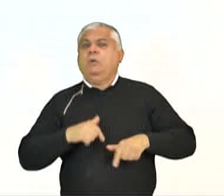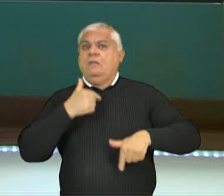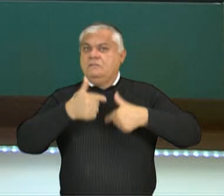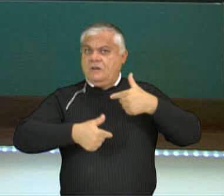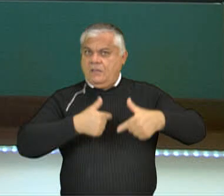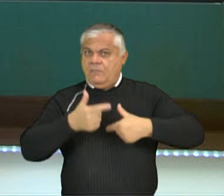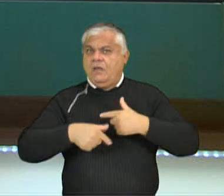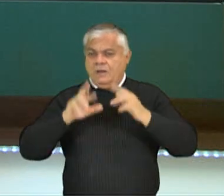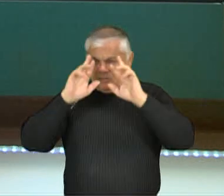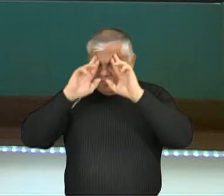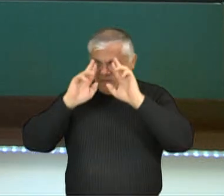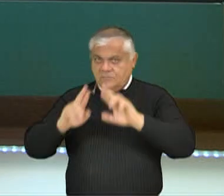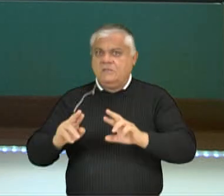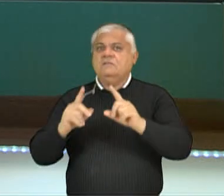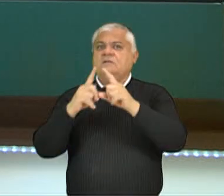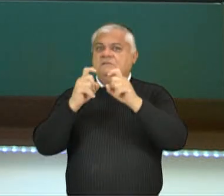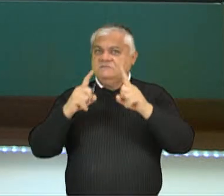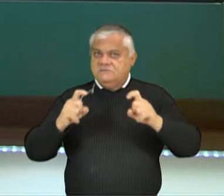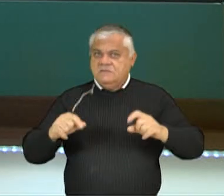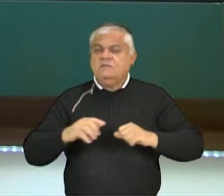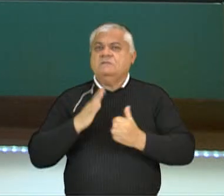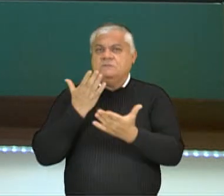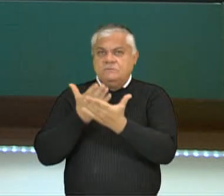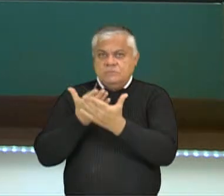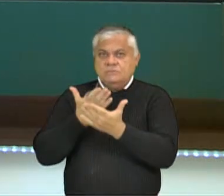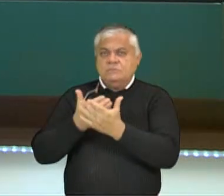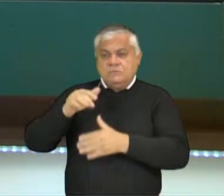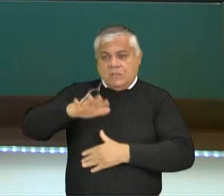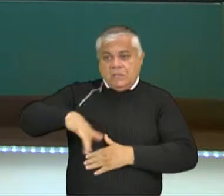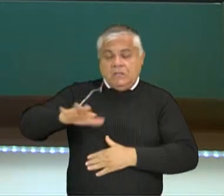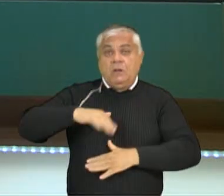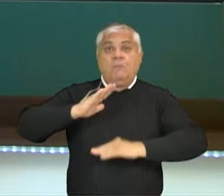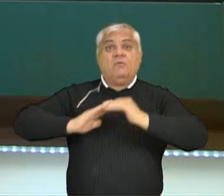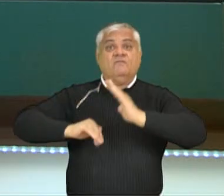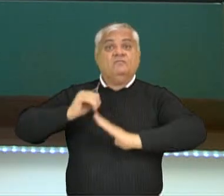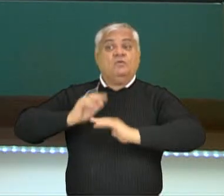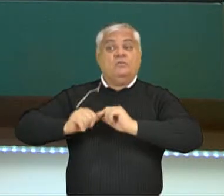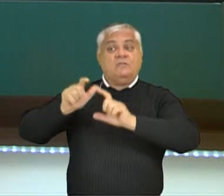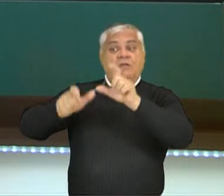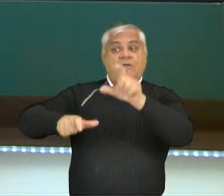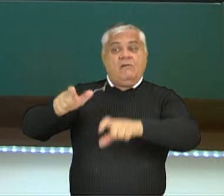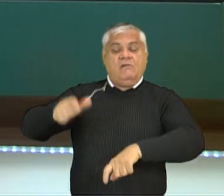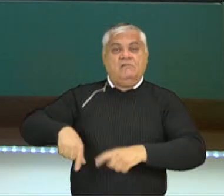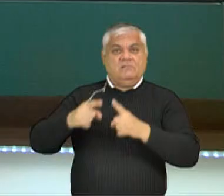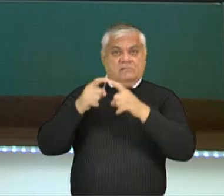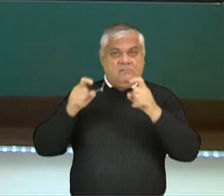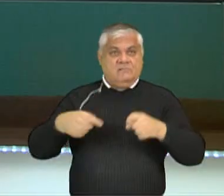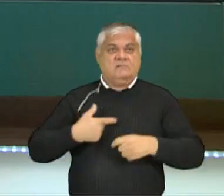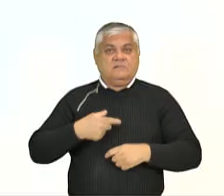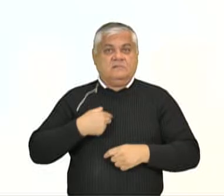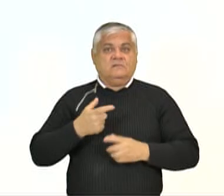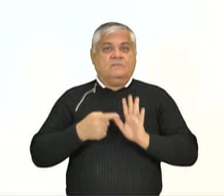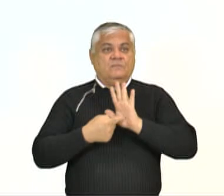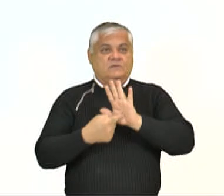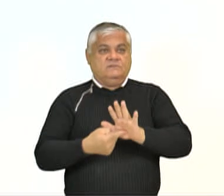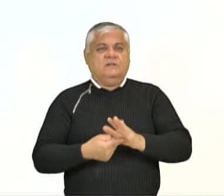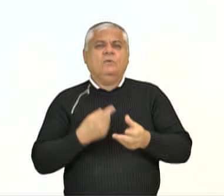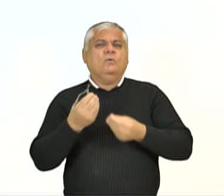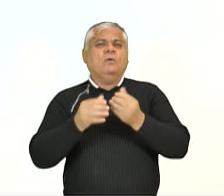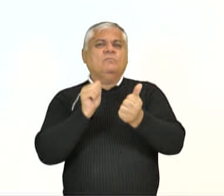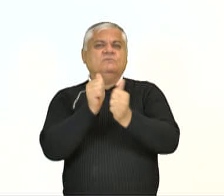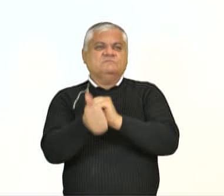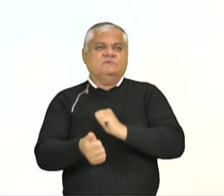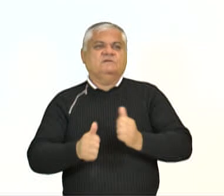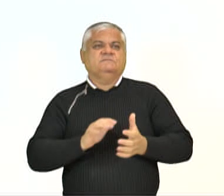a ciência e as pessoas que fazem isso por nós, os cientistas que estão aí trazendo vários resultados para a gente. E vamos ver isso dentro do